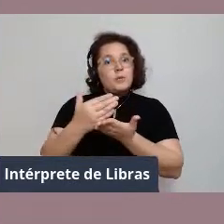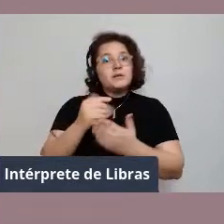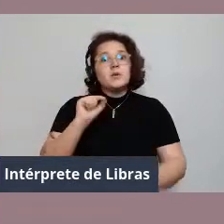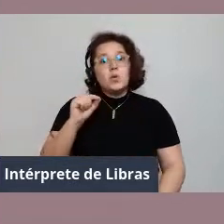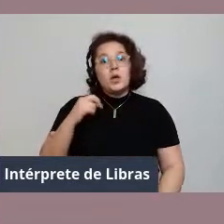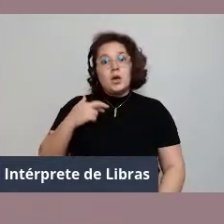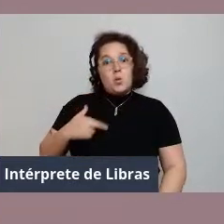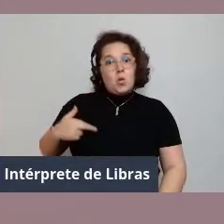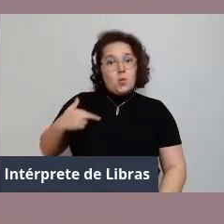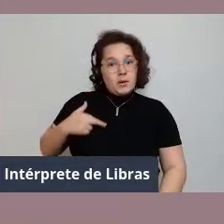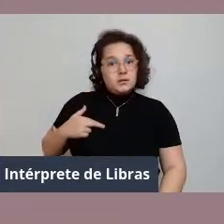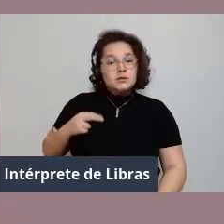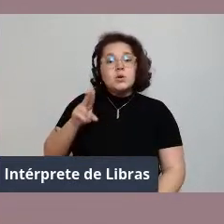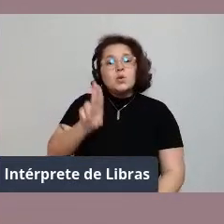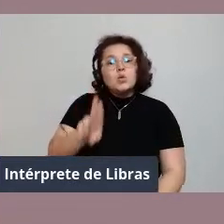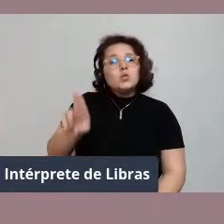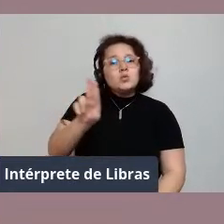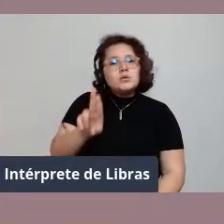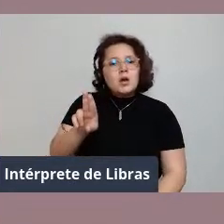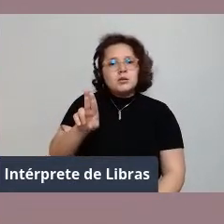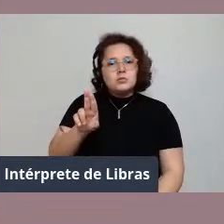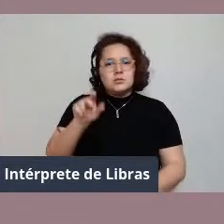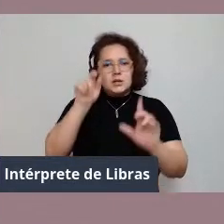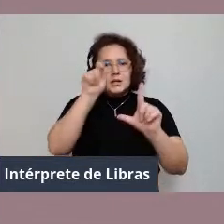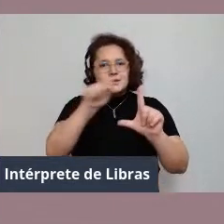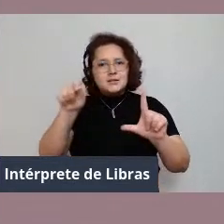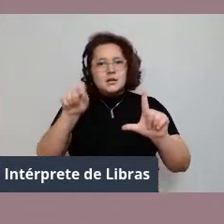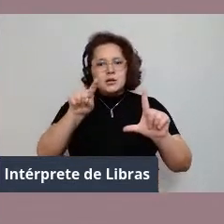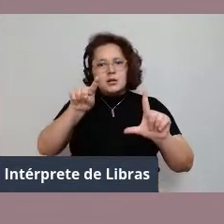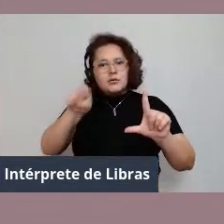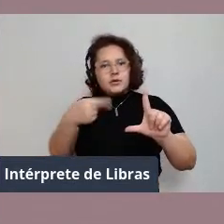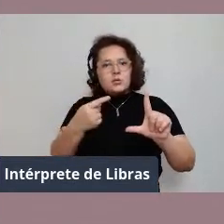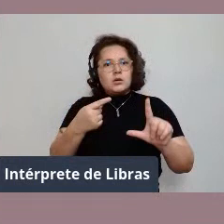vírgula. Apenas admitiu que esquecera.